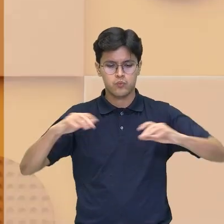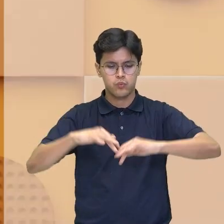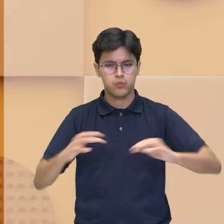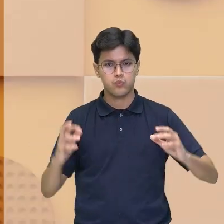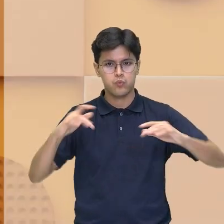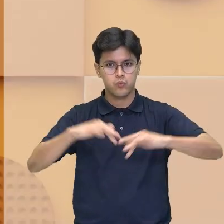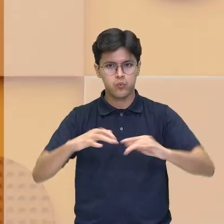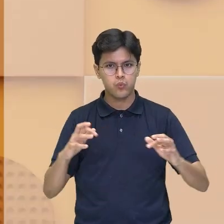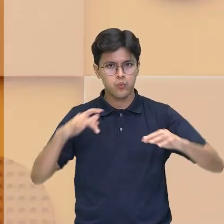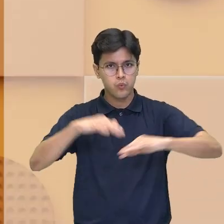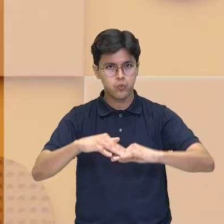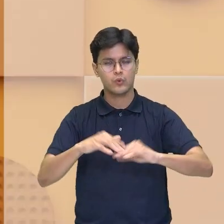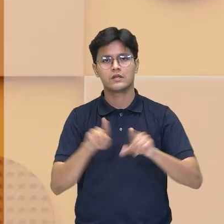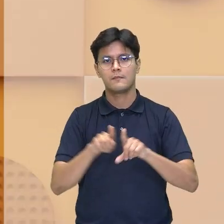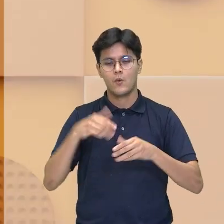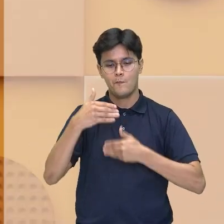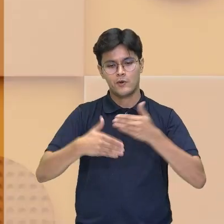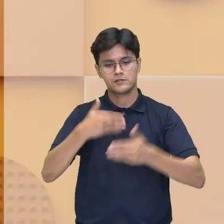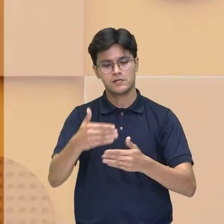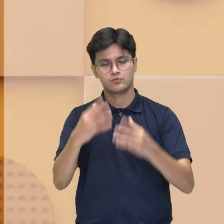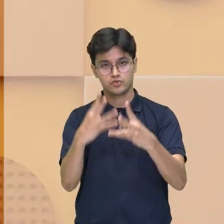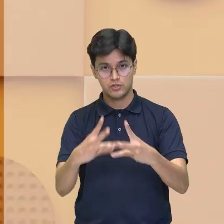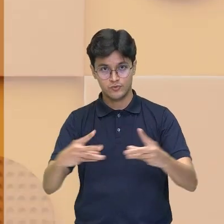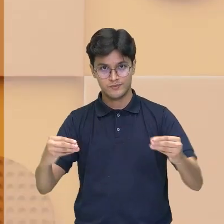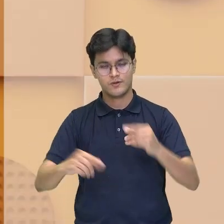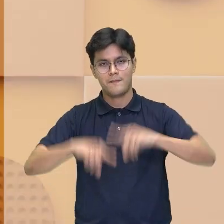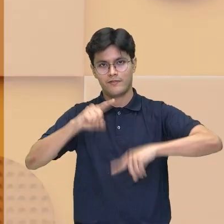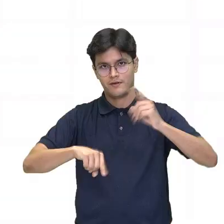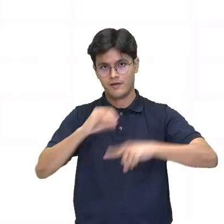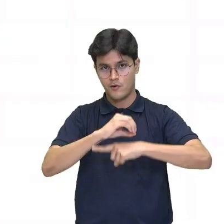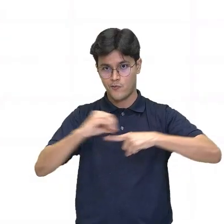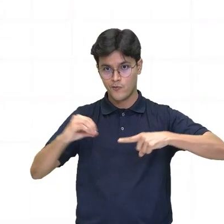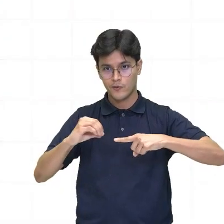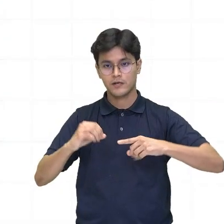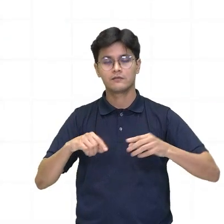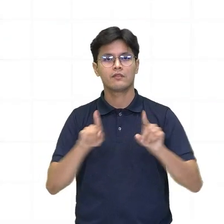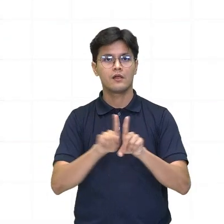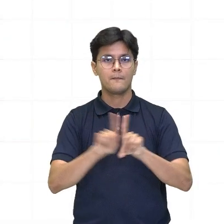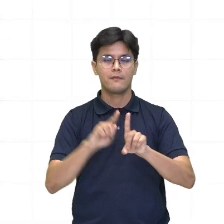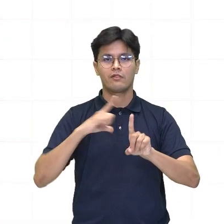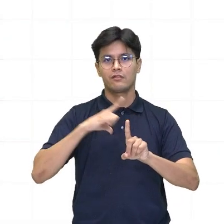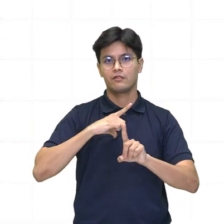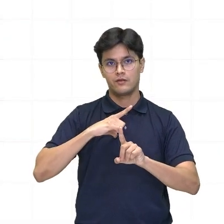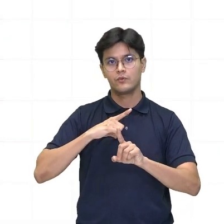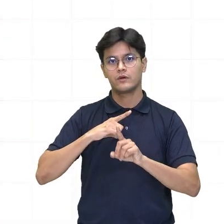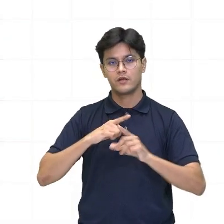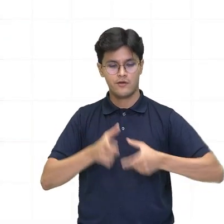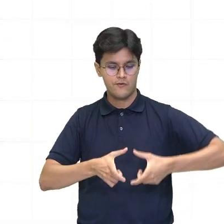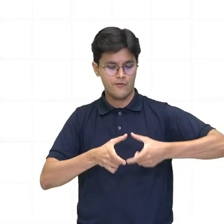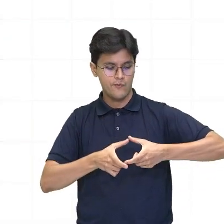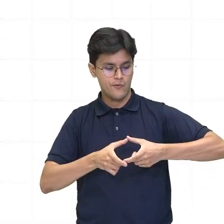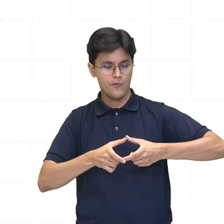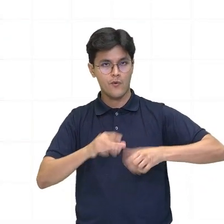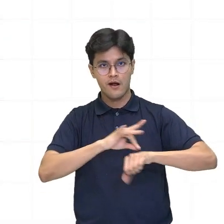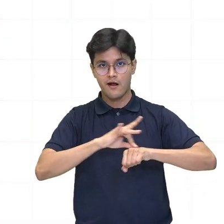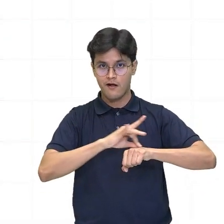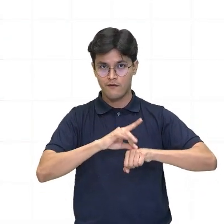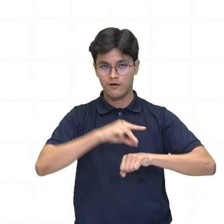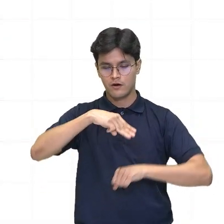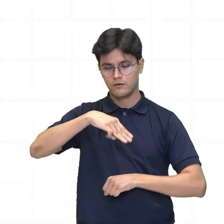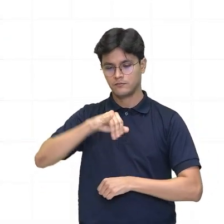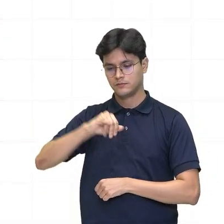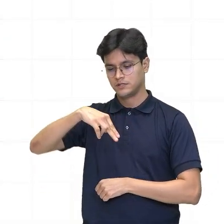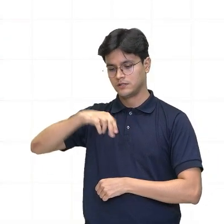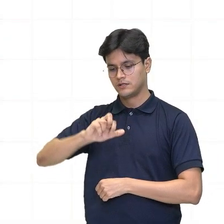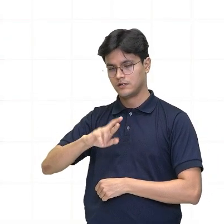dessa matéria orgânica. E aí nós temos também o carvão mineral, ele começou a ser amplamente utilizado a partir de